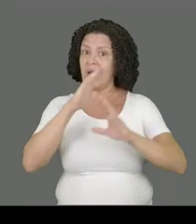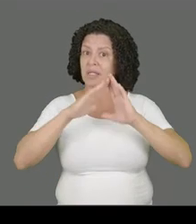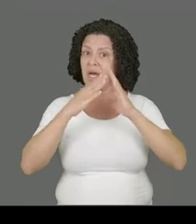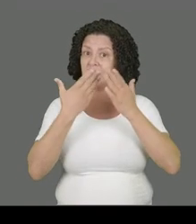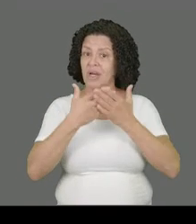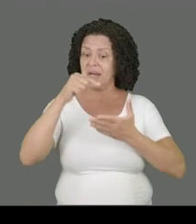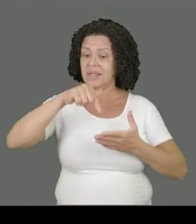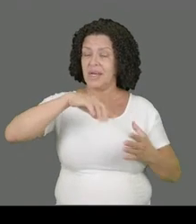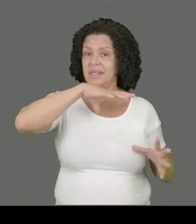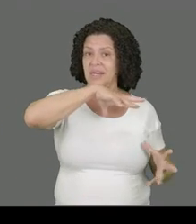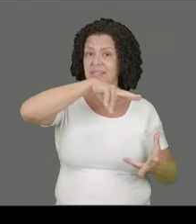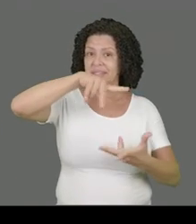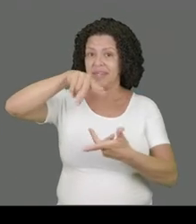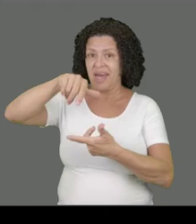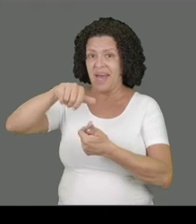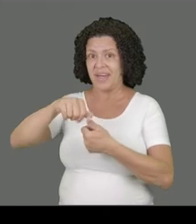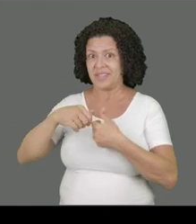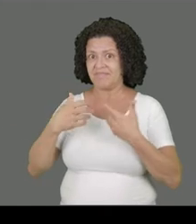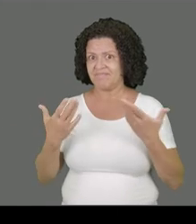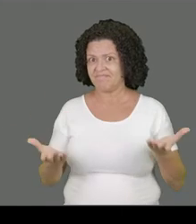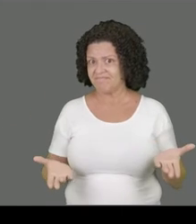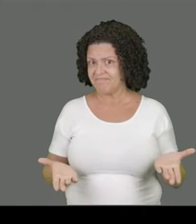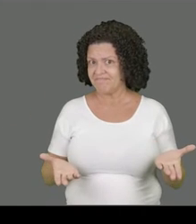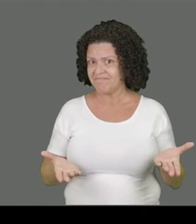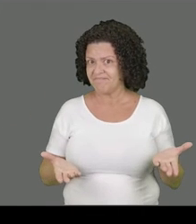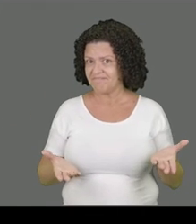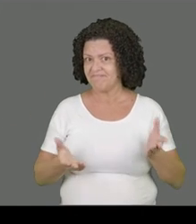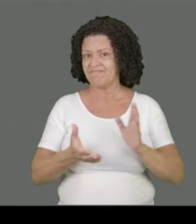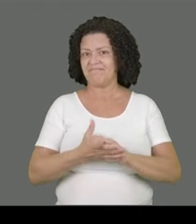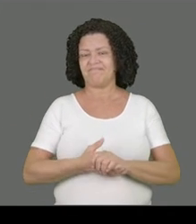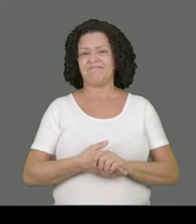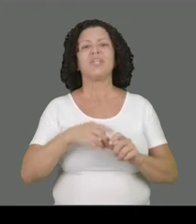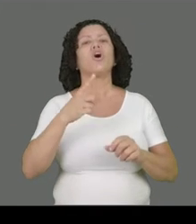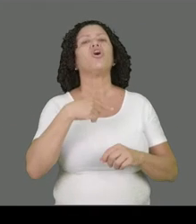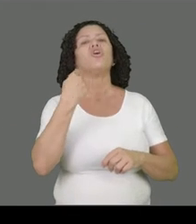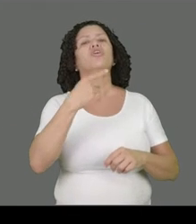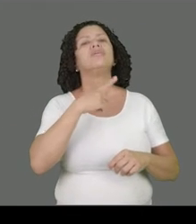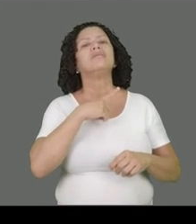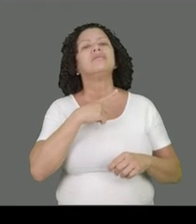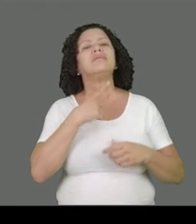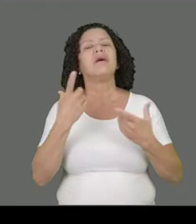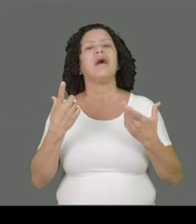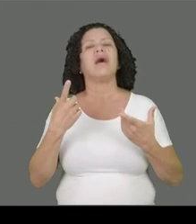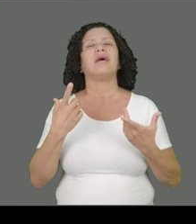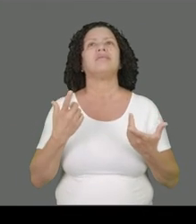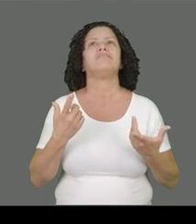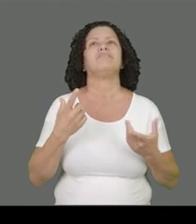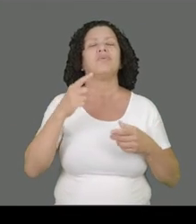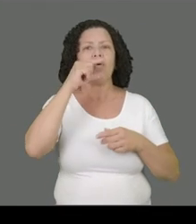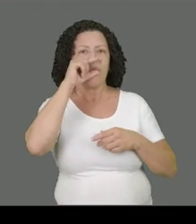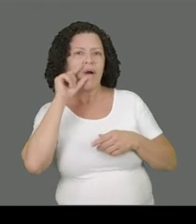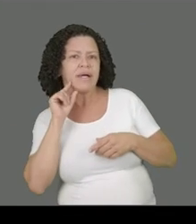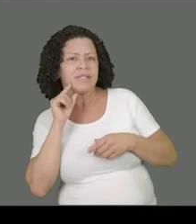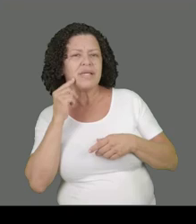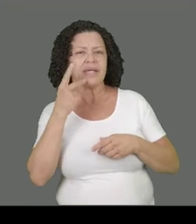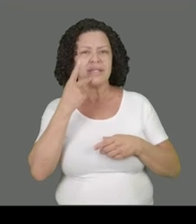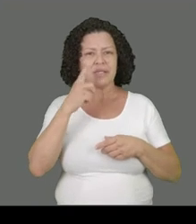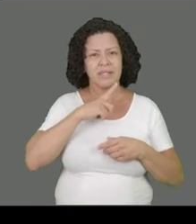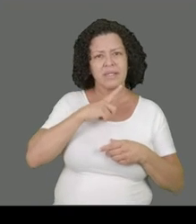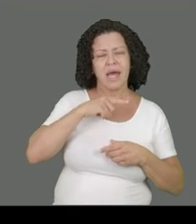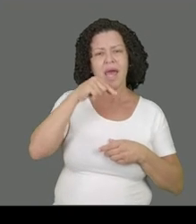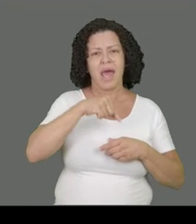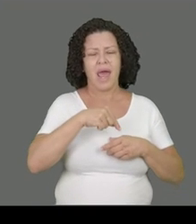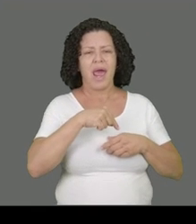na escola da Terra. E com isso, como nós temos, lembra bem André